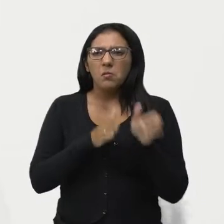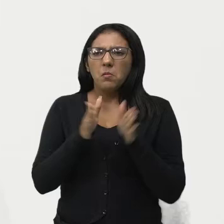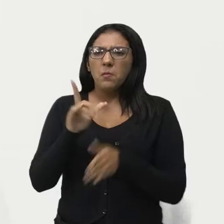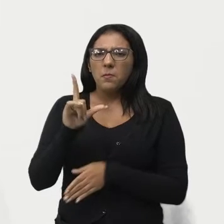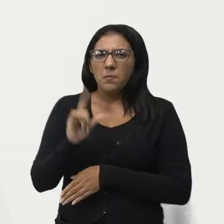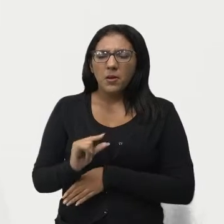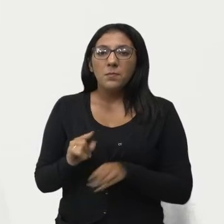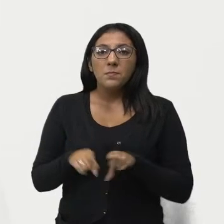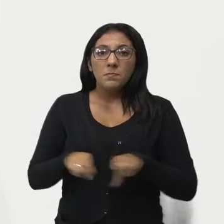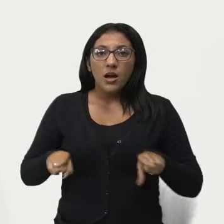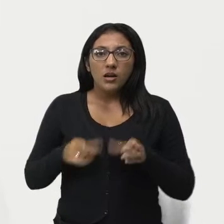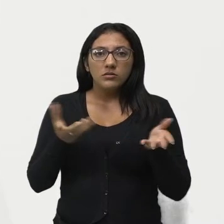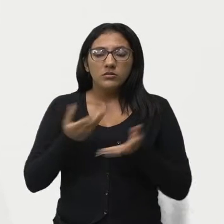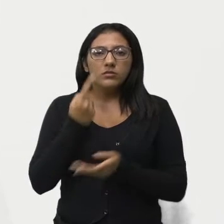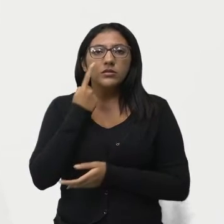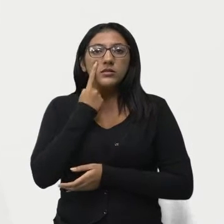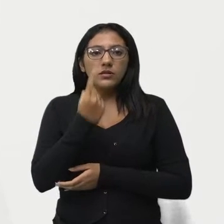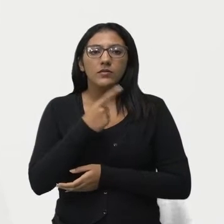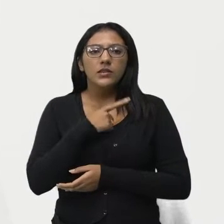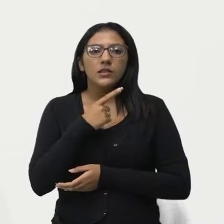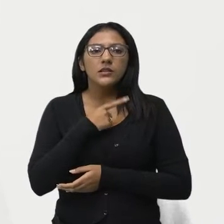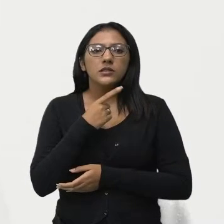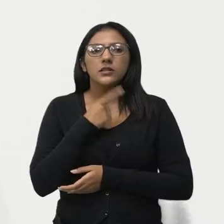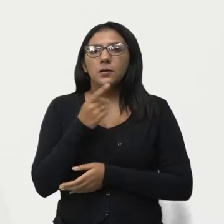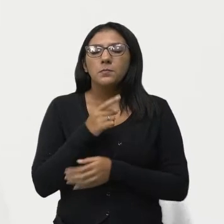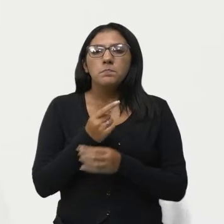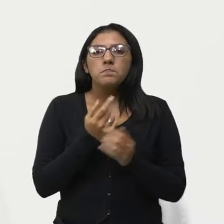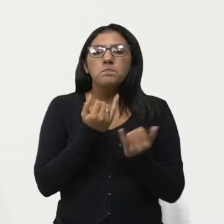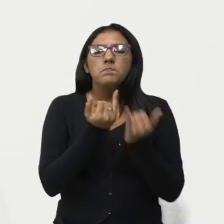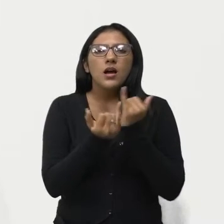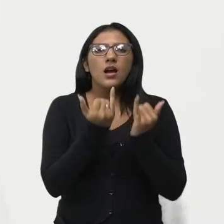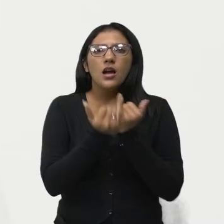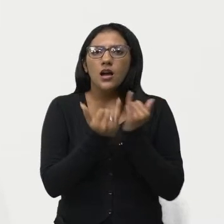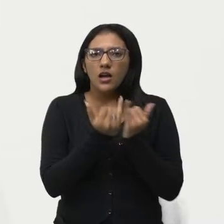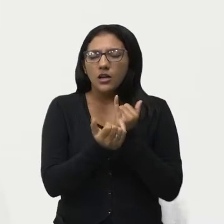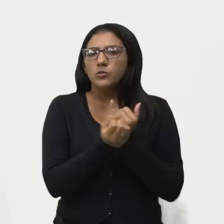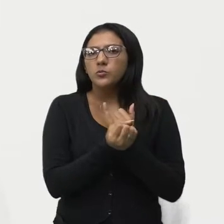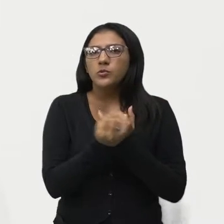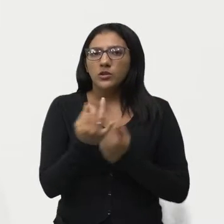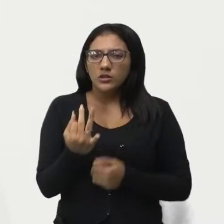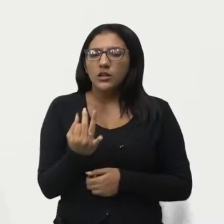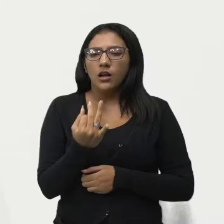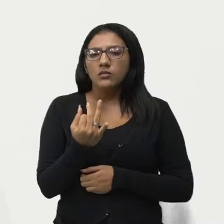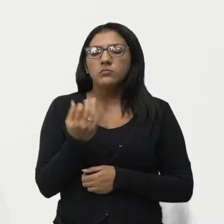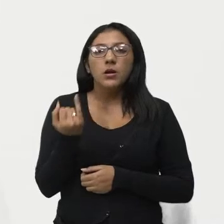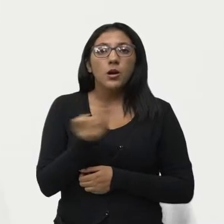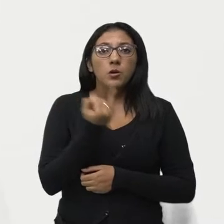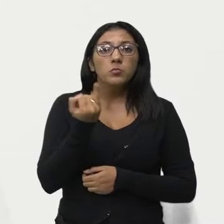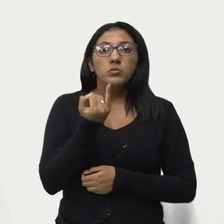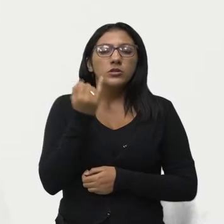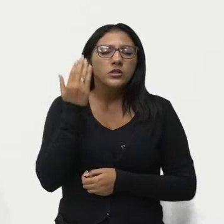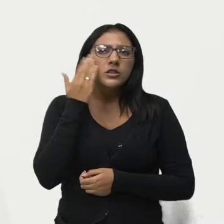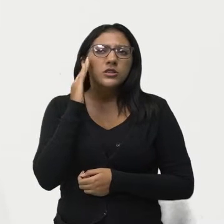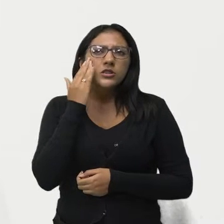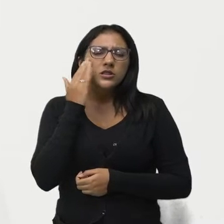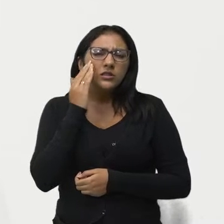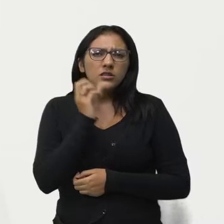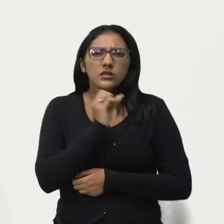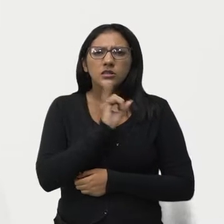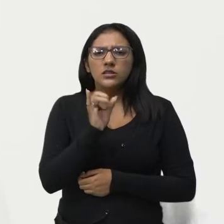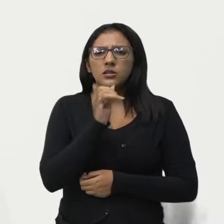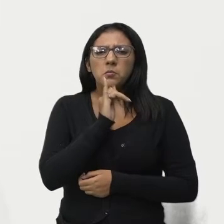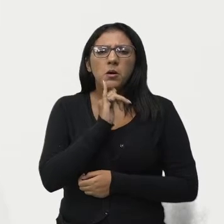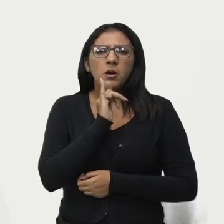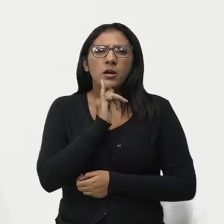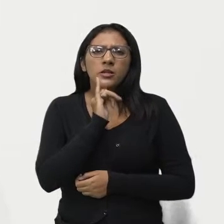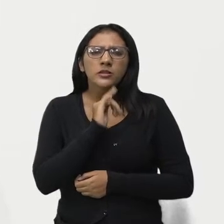aqui restringindo a máquinas que têm o mesmo desempenho, tá? É importante que isso esteja no enunciado para que a gente não fique, mas se uma